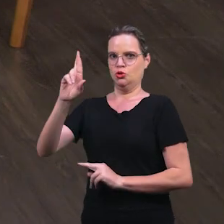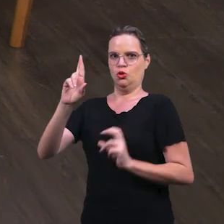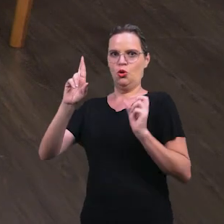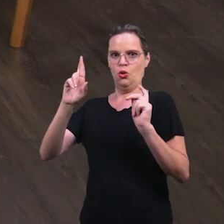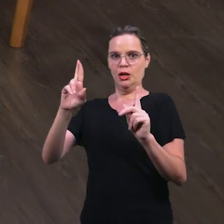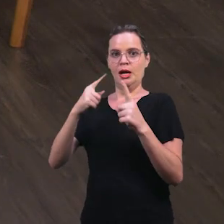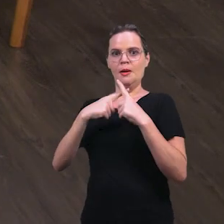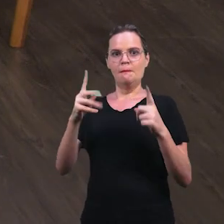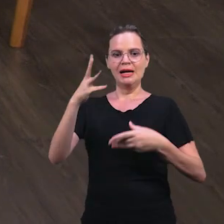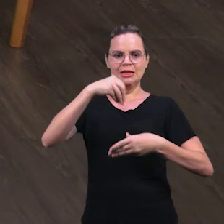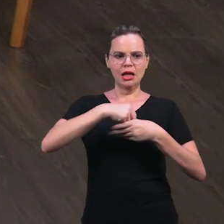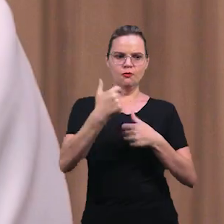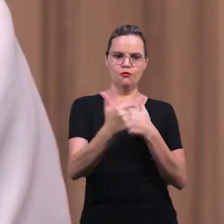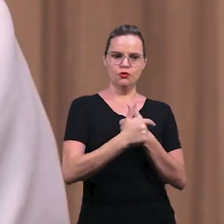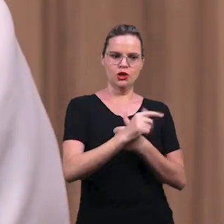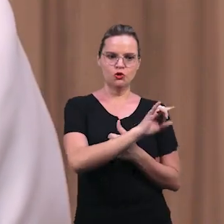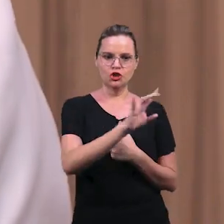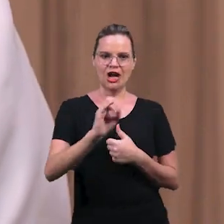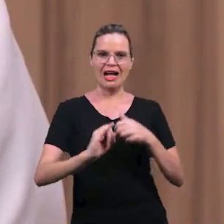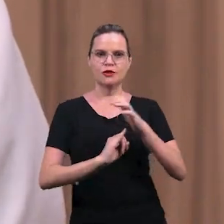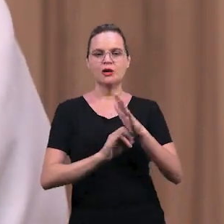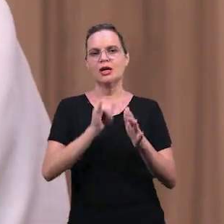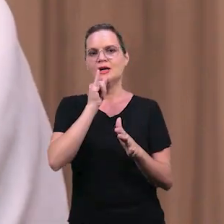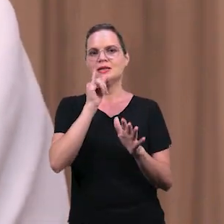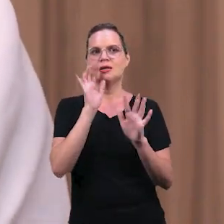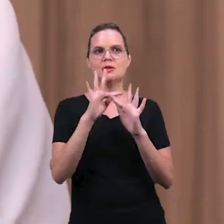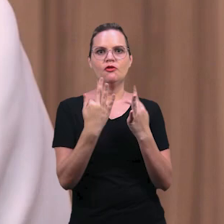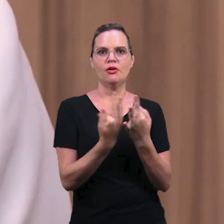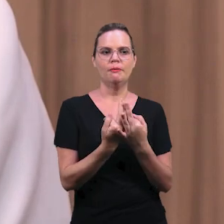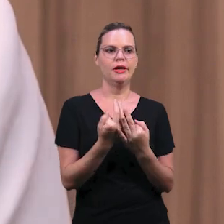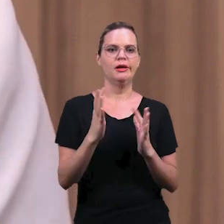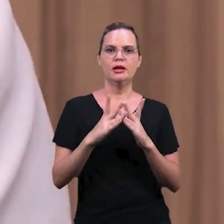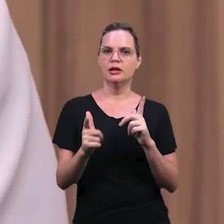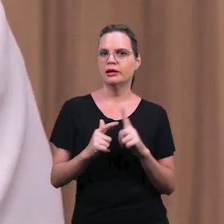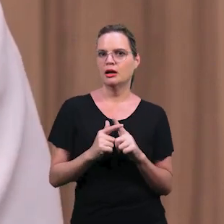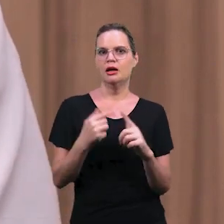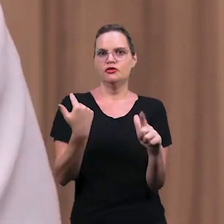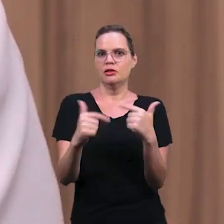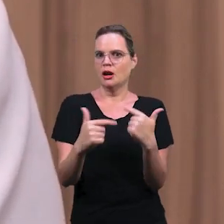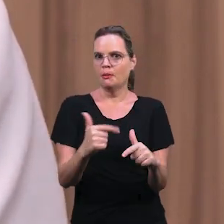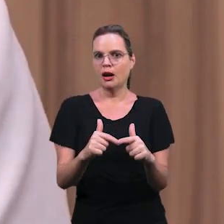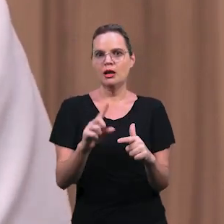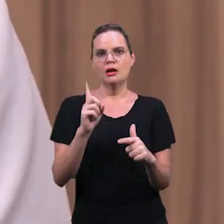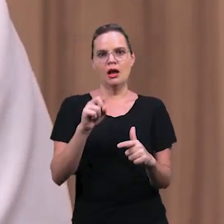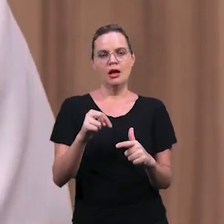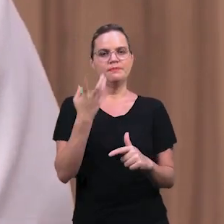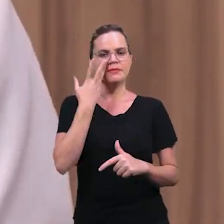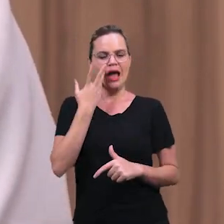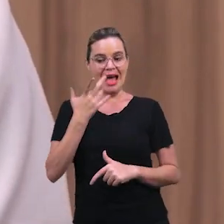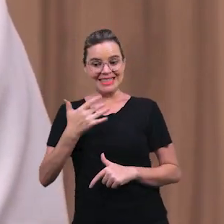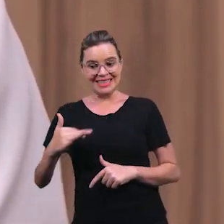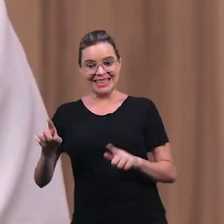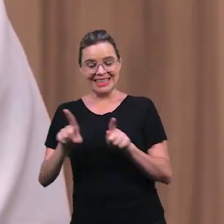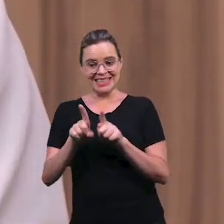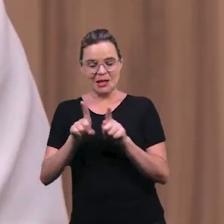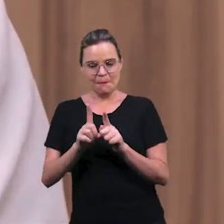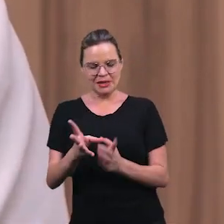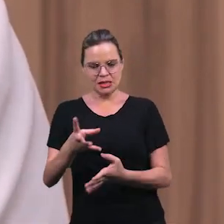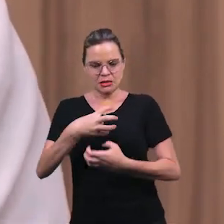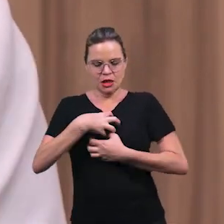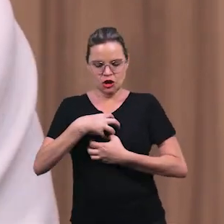funções que a gente desenvolve em cada instituição, como na nossa família, na igreja, no nosso trabalho, né? mas as crianças se